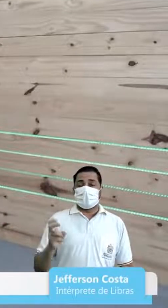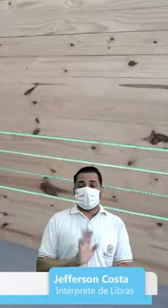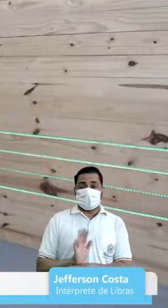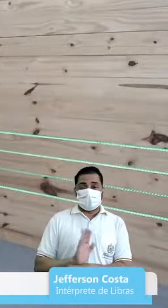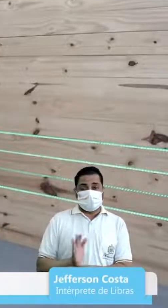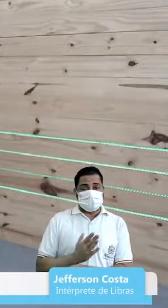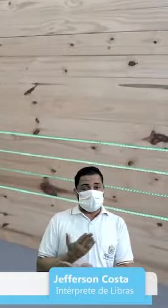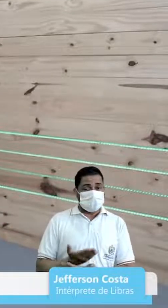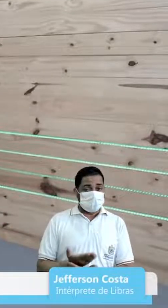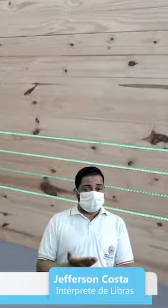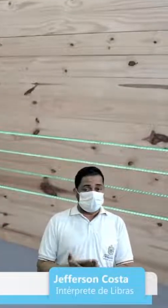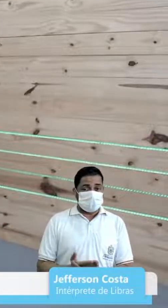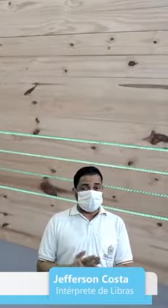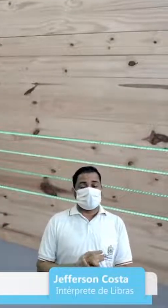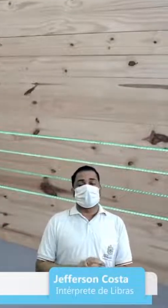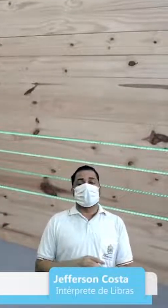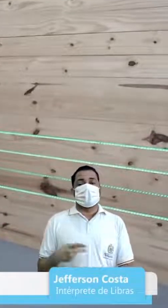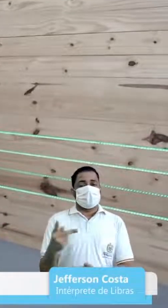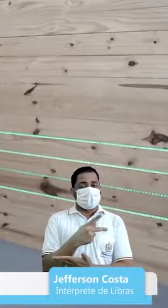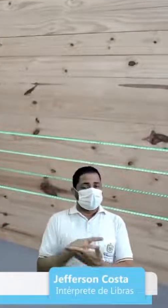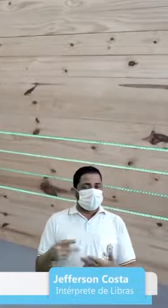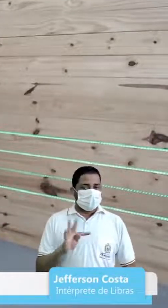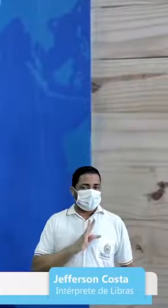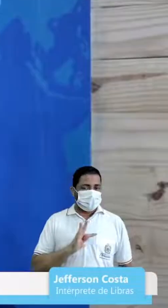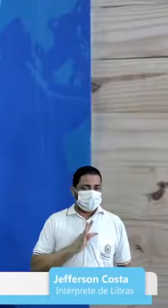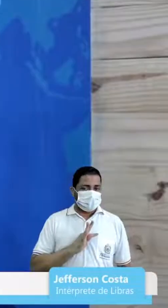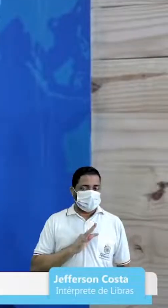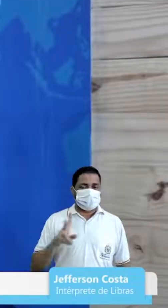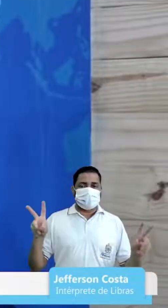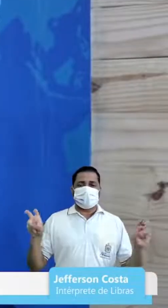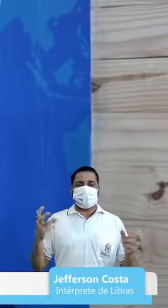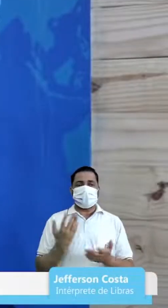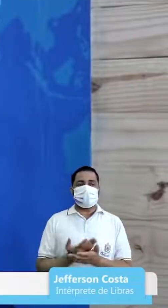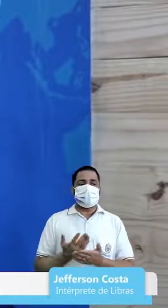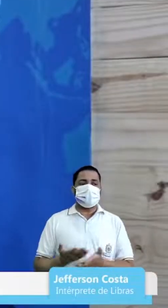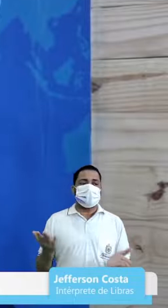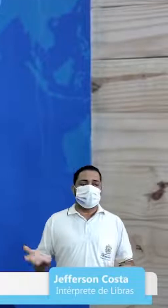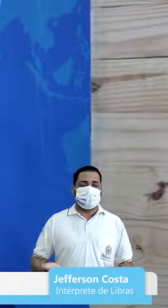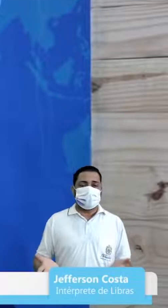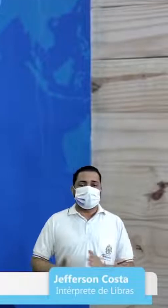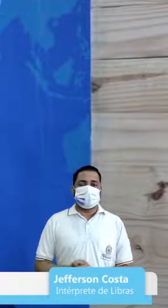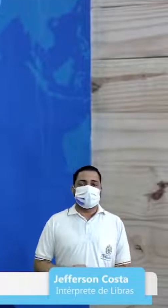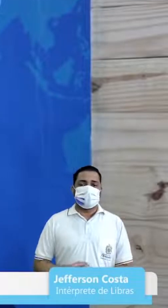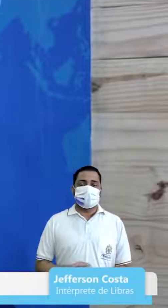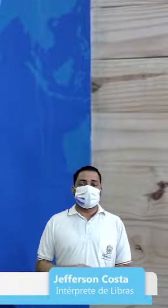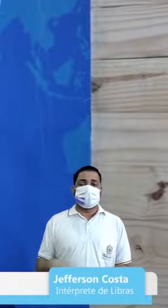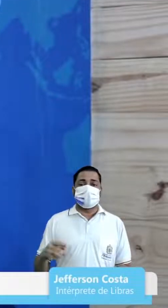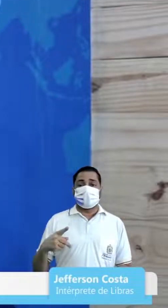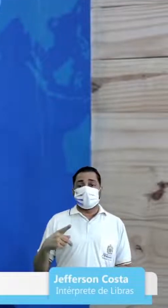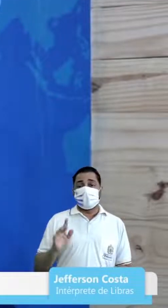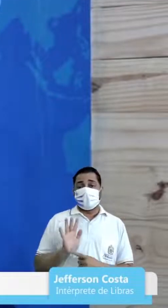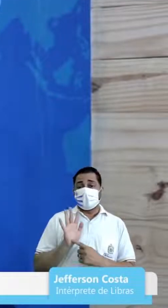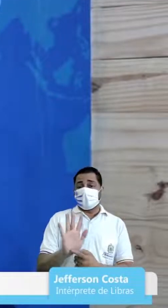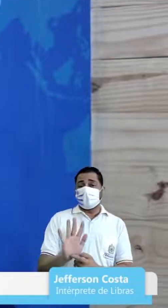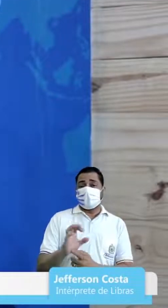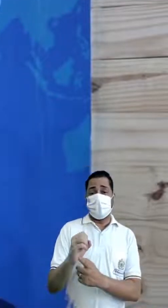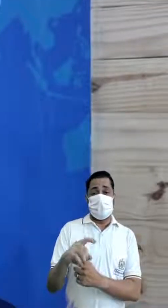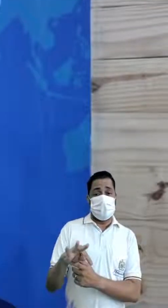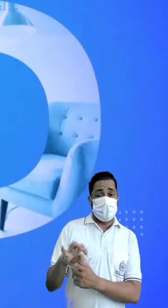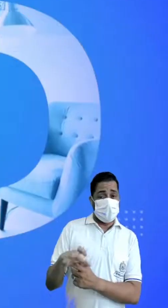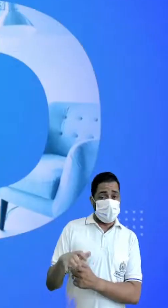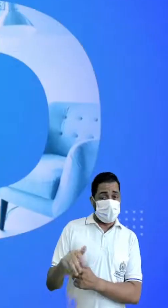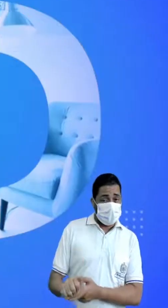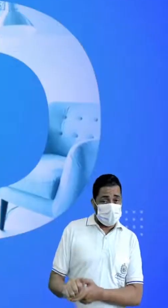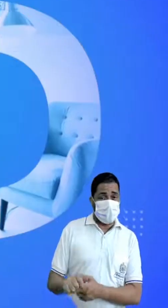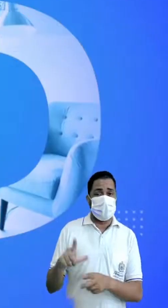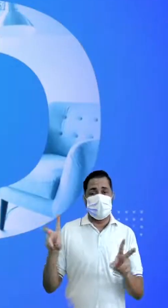de Desenho Técnico. O tema da aula de hoje será Projeções Cônicas, que é a temática que